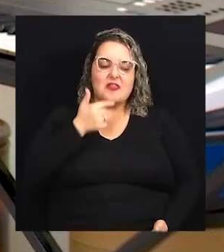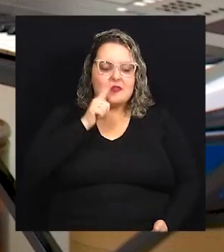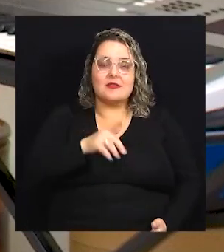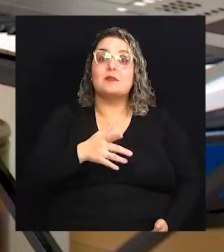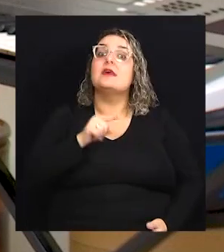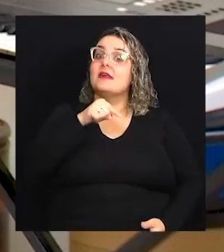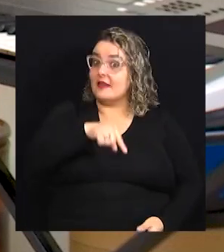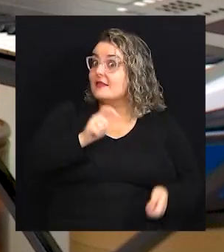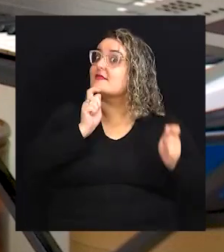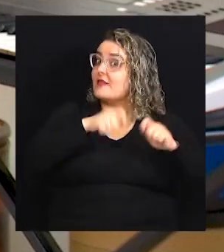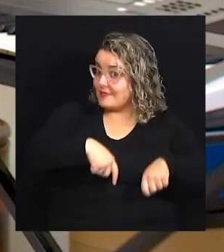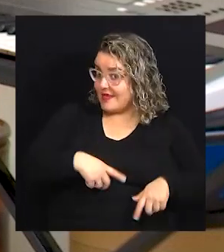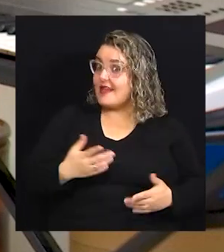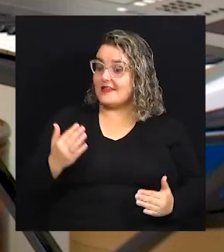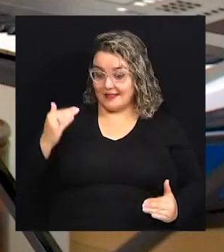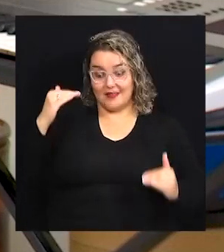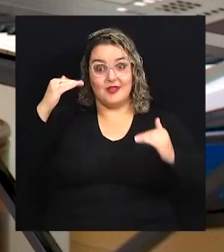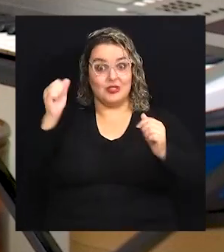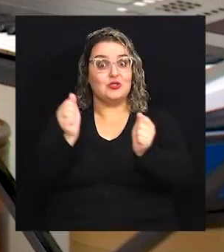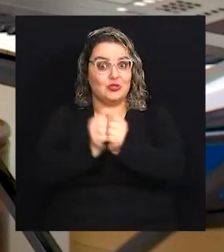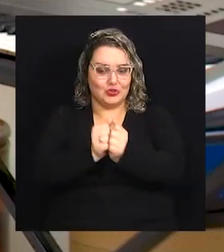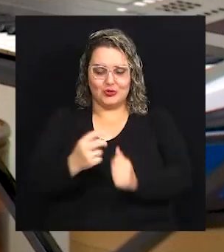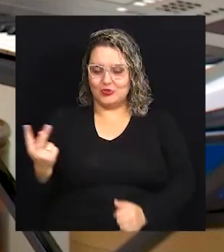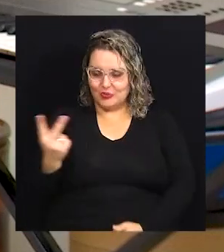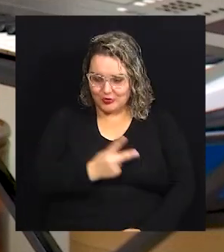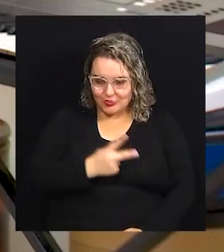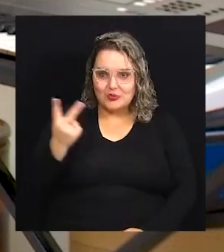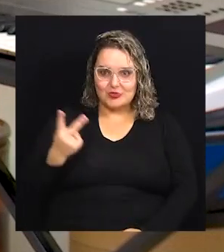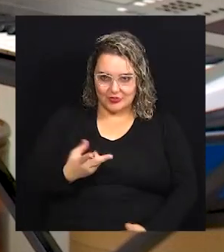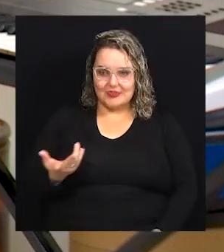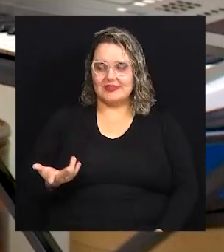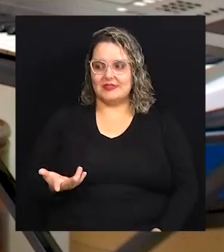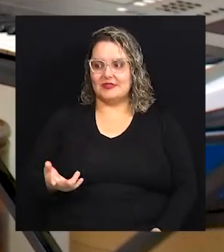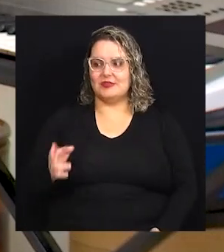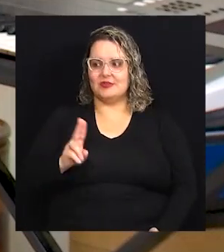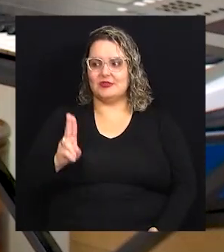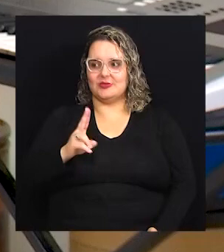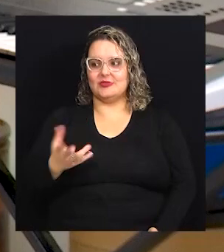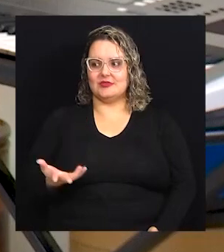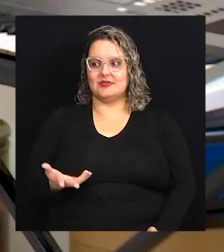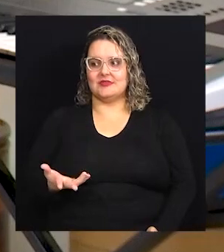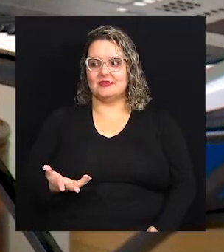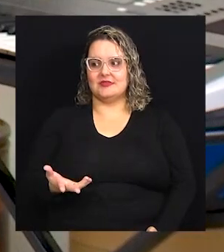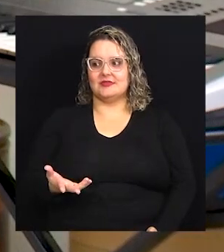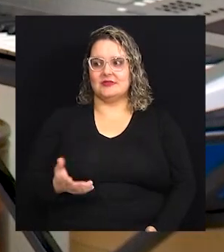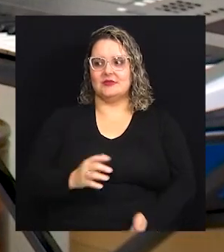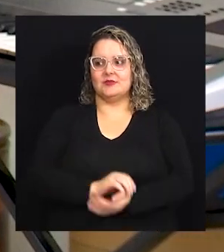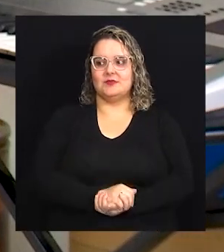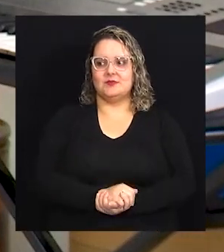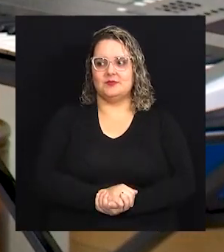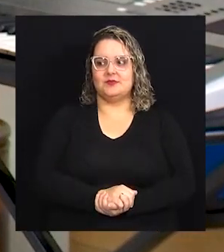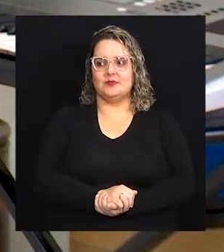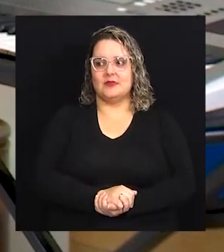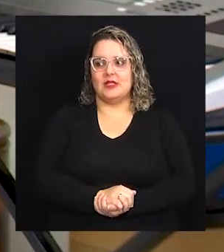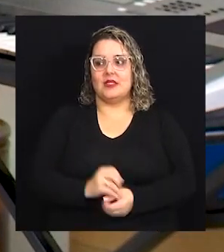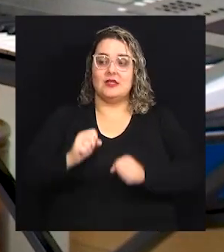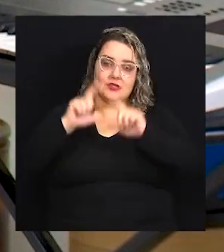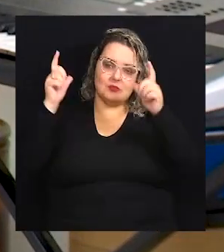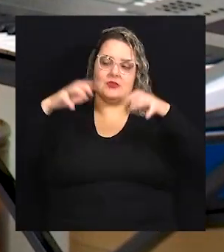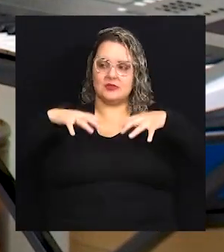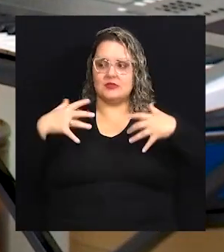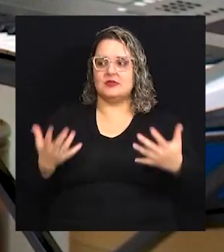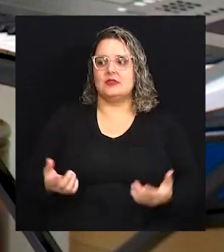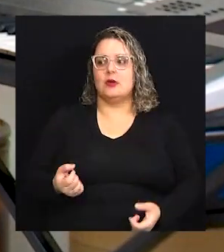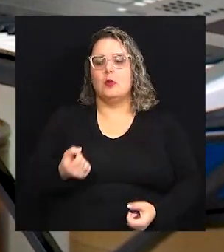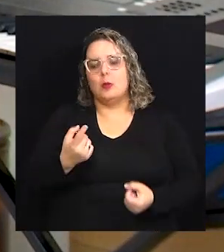eles, mas eles são muito mais capazes do que a gente imagina. Então tem momentos que a gente junta os dois. Né? Hoje a gente usou só os grandes, porque de manhã